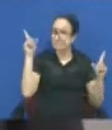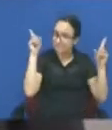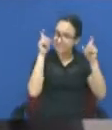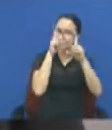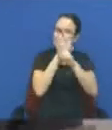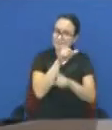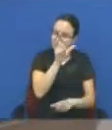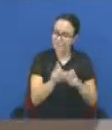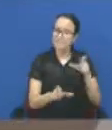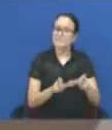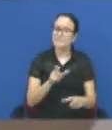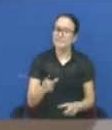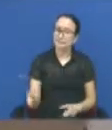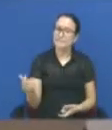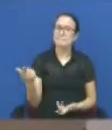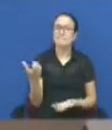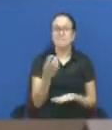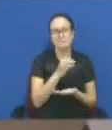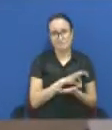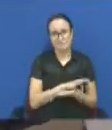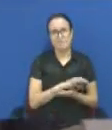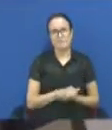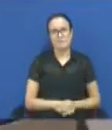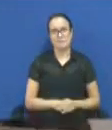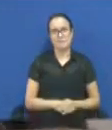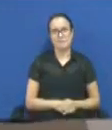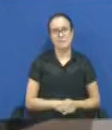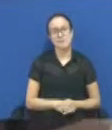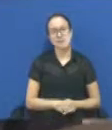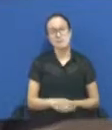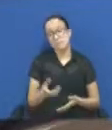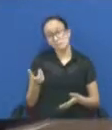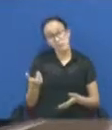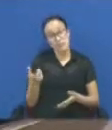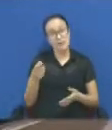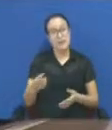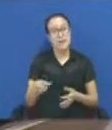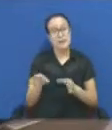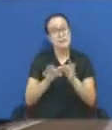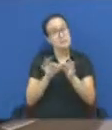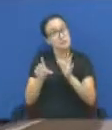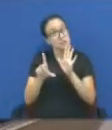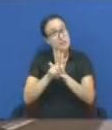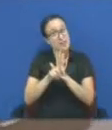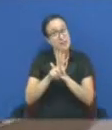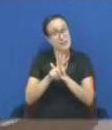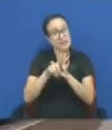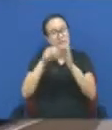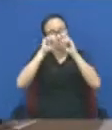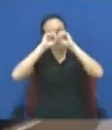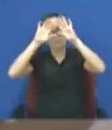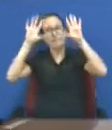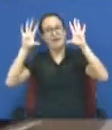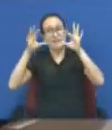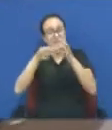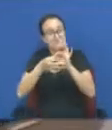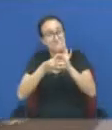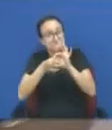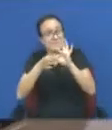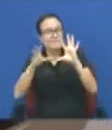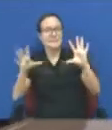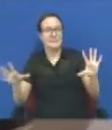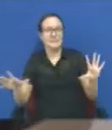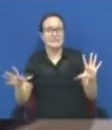empresa entra numa situação dessa. Então, essa possibilidade aqui dá uma perspectiva, pelo menos. Em 10 anos,